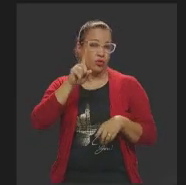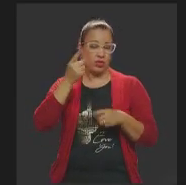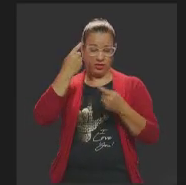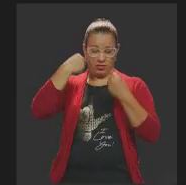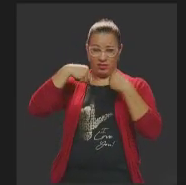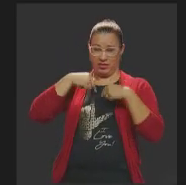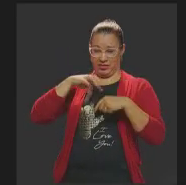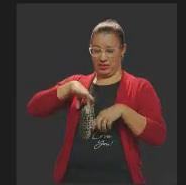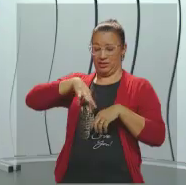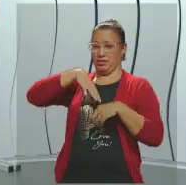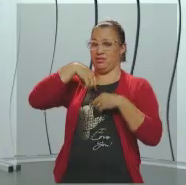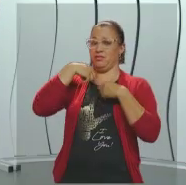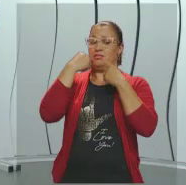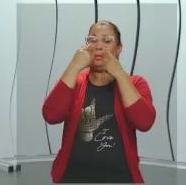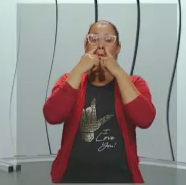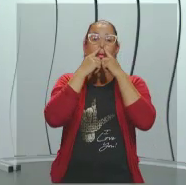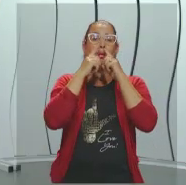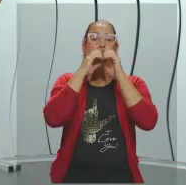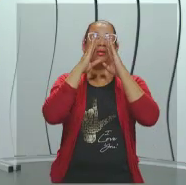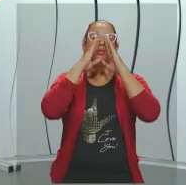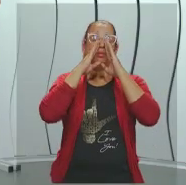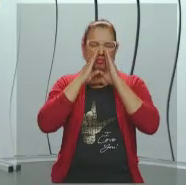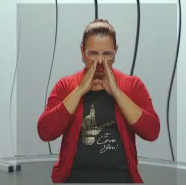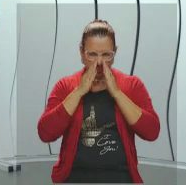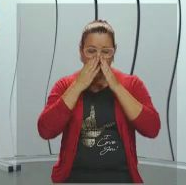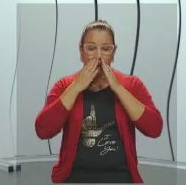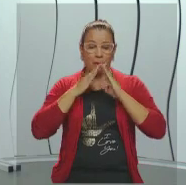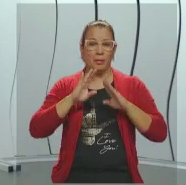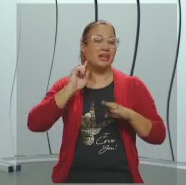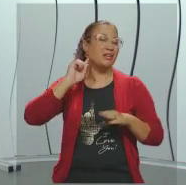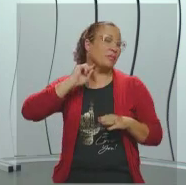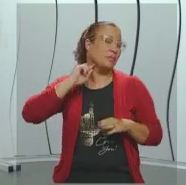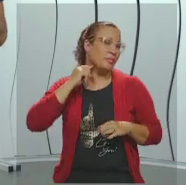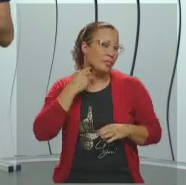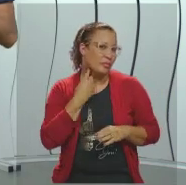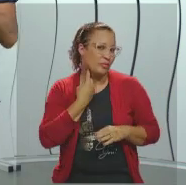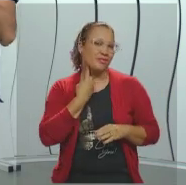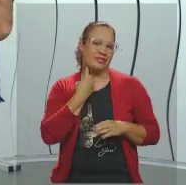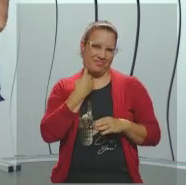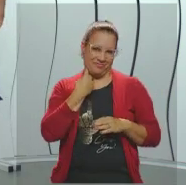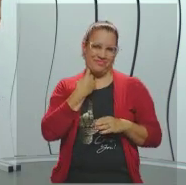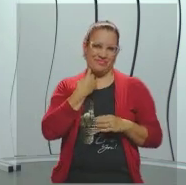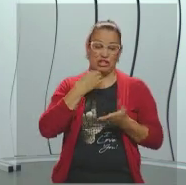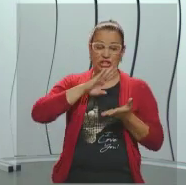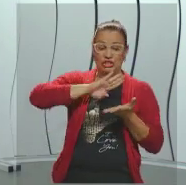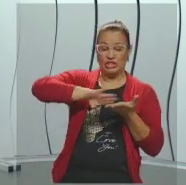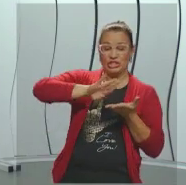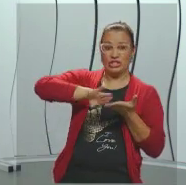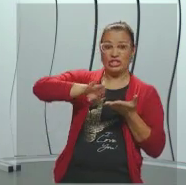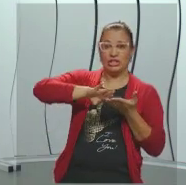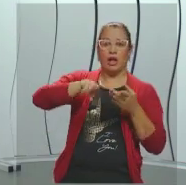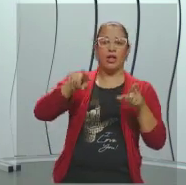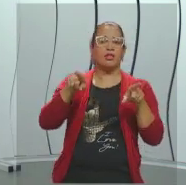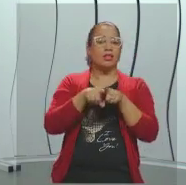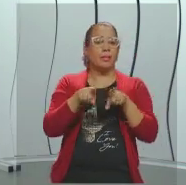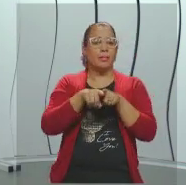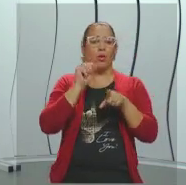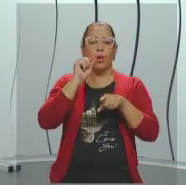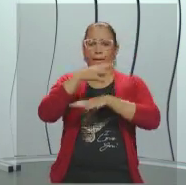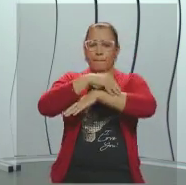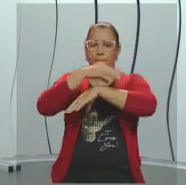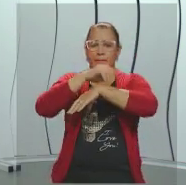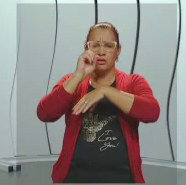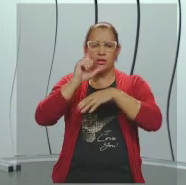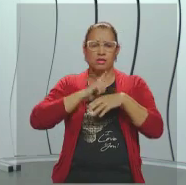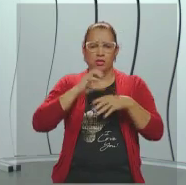corpo. Além desse muco, que é produzido em quase toda a via respiratória, também tem uns cílios, pequenos cílios que não são